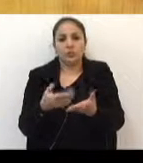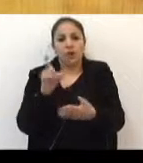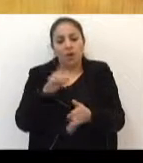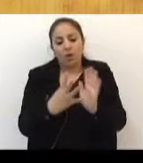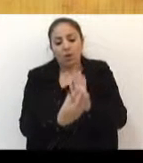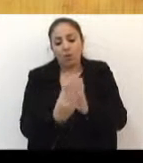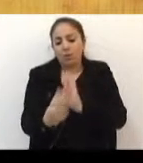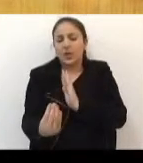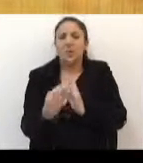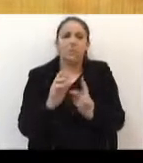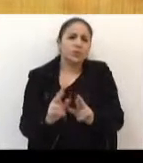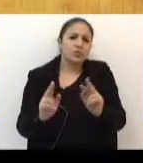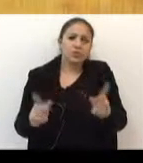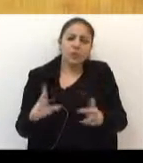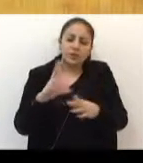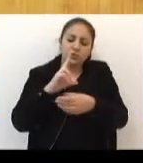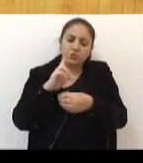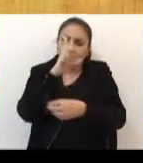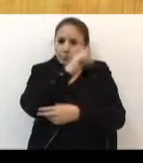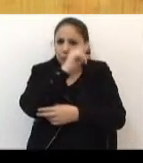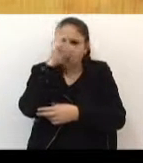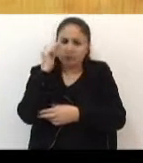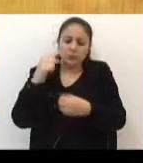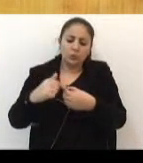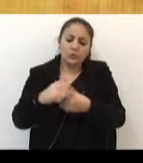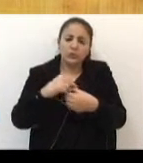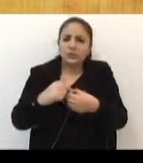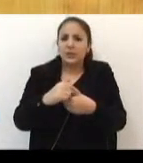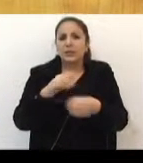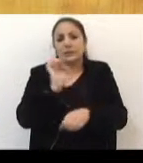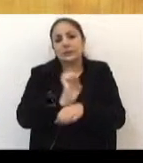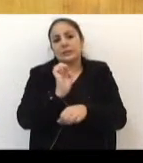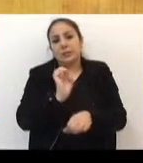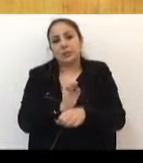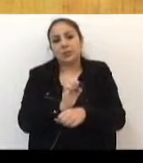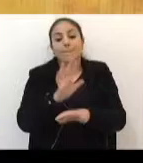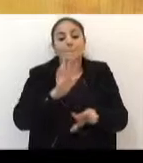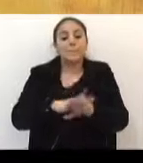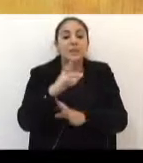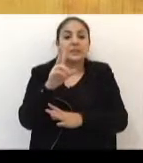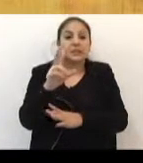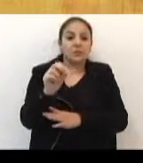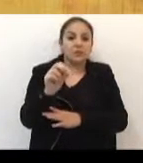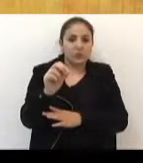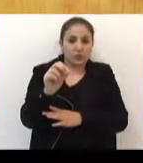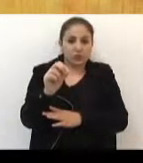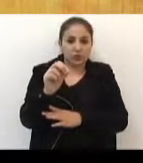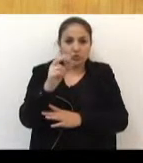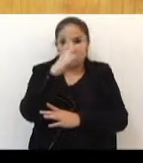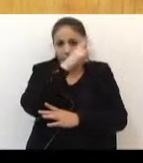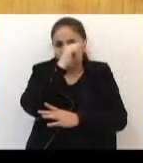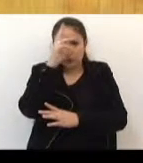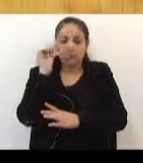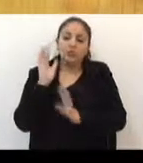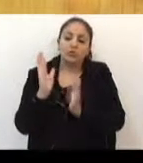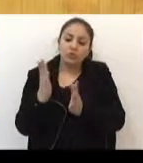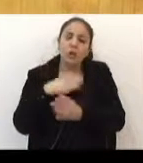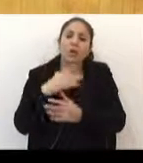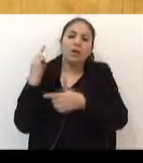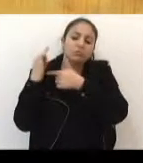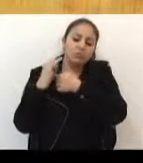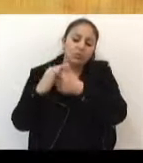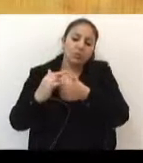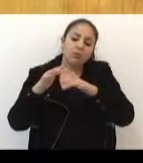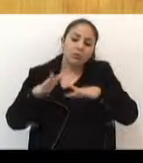copiado por diversos municípios do estado. Nós temos mais de 20 municípios que já é tradicional o desfile temático, mas